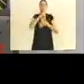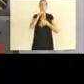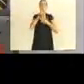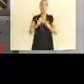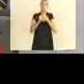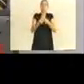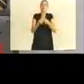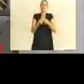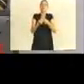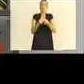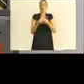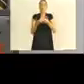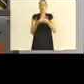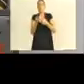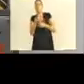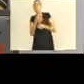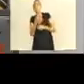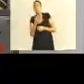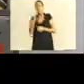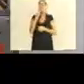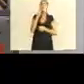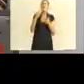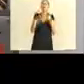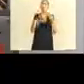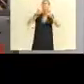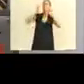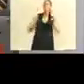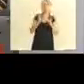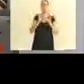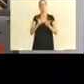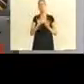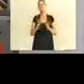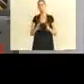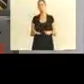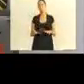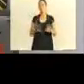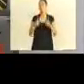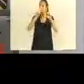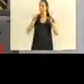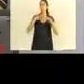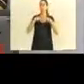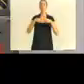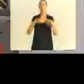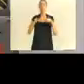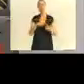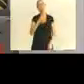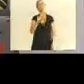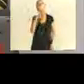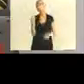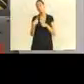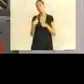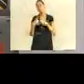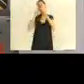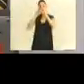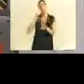qualquer abordagem, qualquer defesa sobre qualquer tema, em especial o vereador Ivanato, sobre transporte coletivo. Falo isso porque, respeitando Vossa